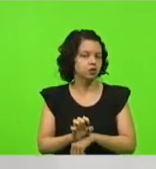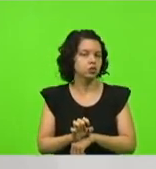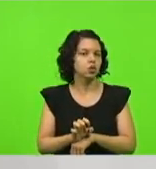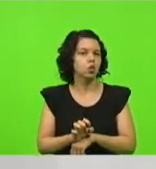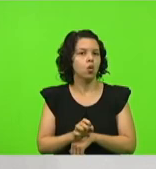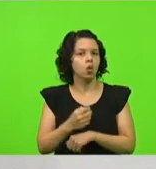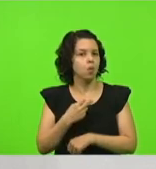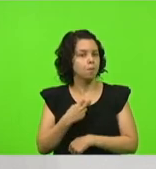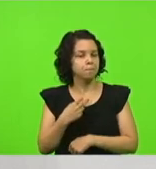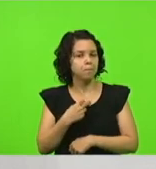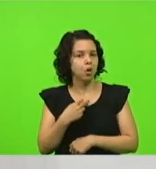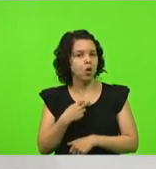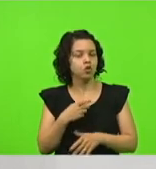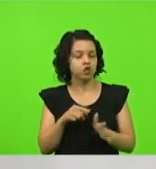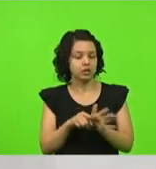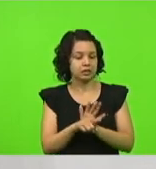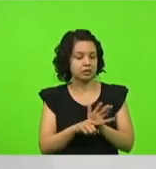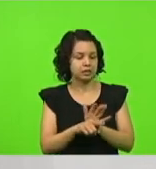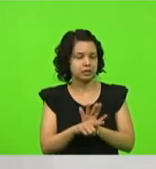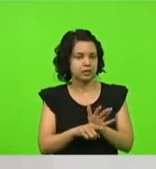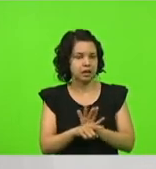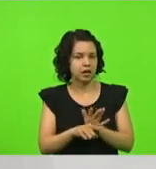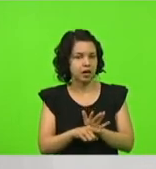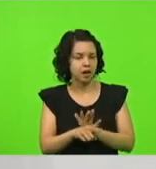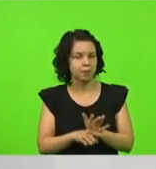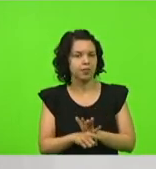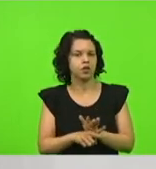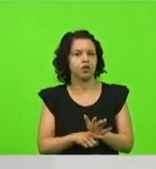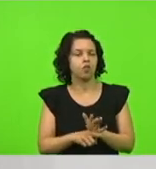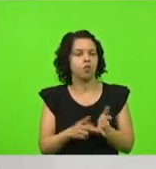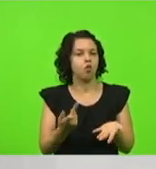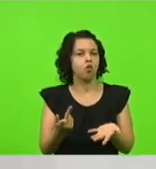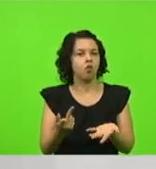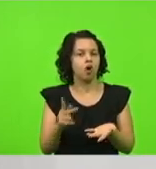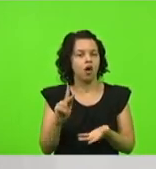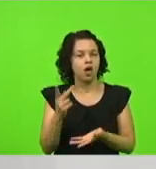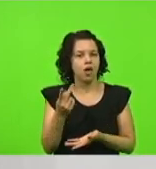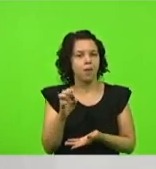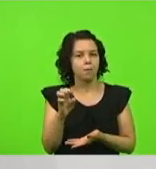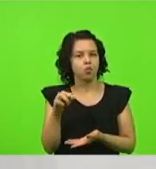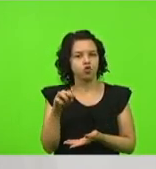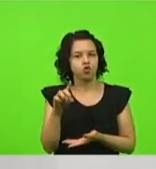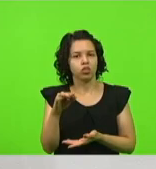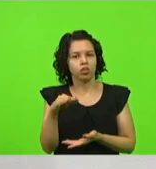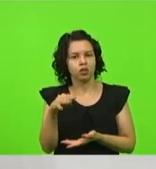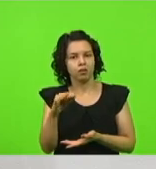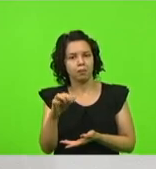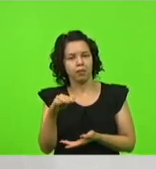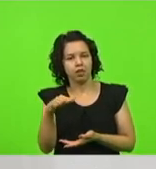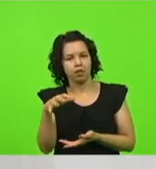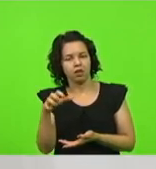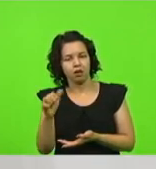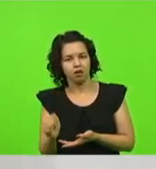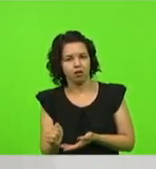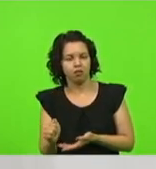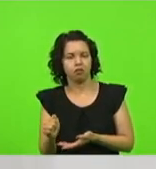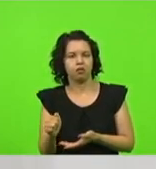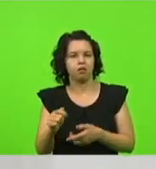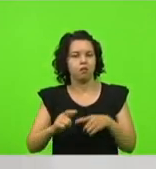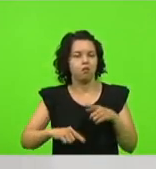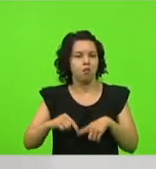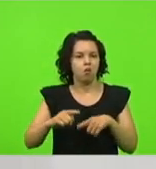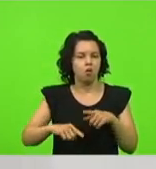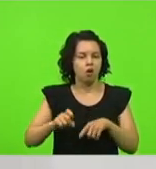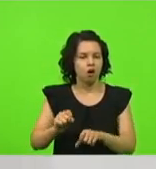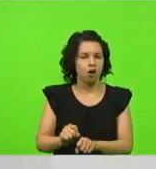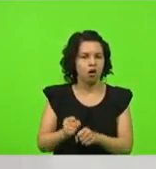fazer exames ambulatoriais de hemodinâmica, está com os equipamentos quebrados, está com, se hoje alguém